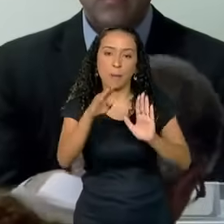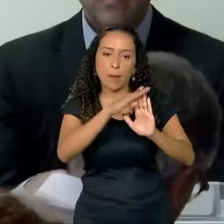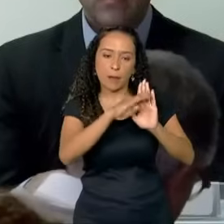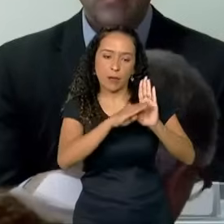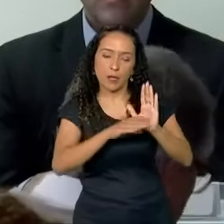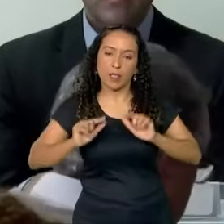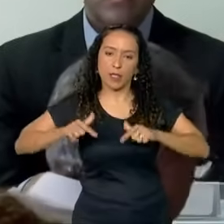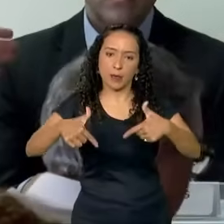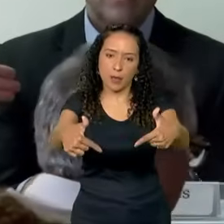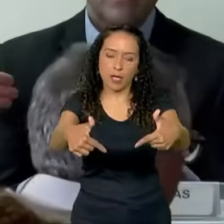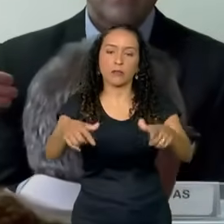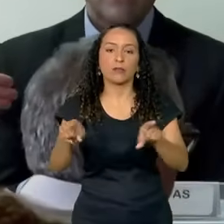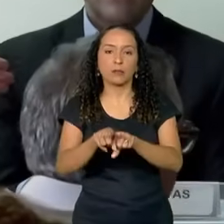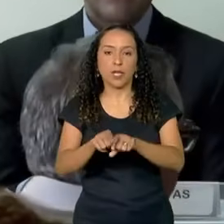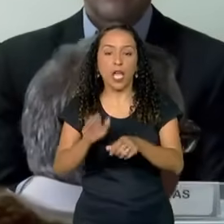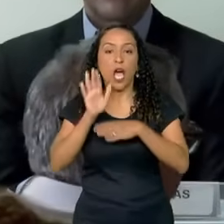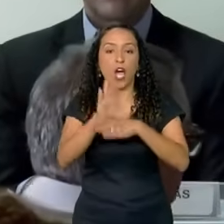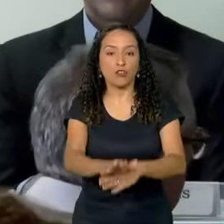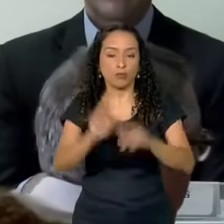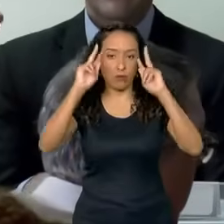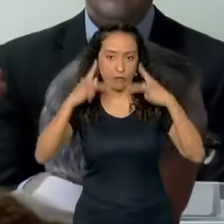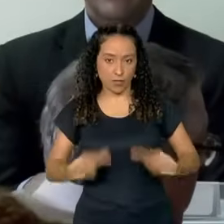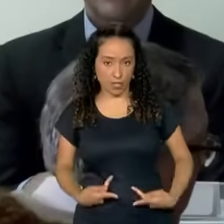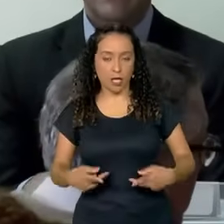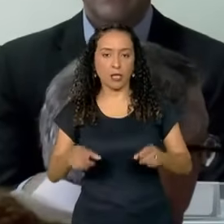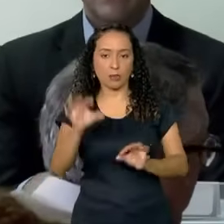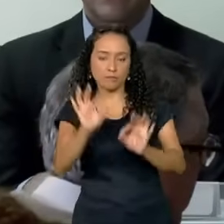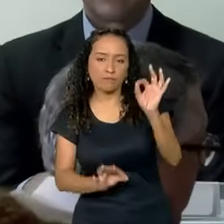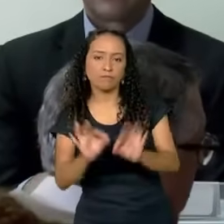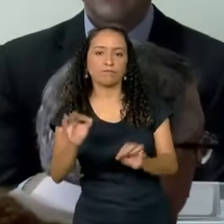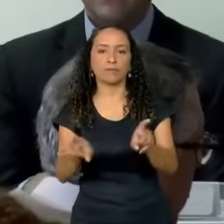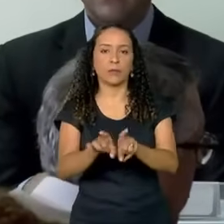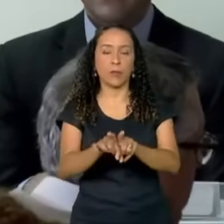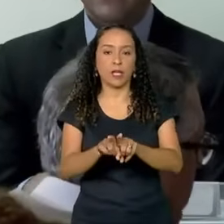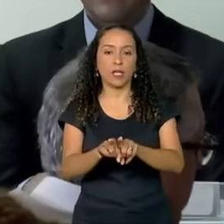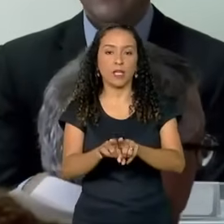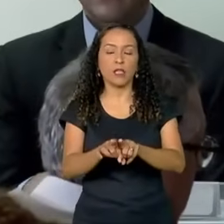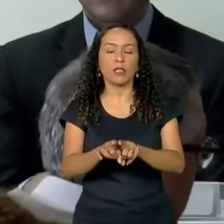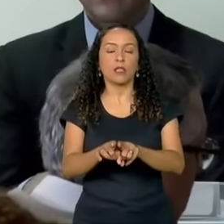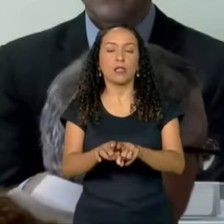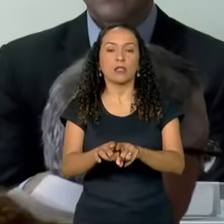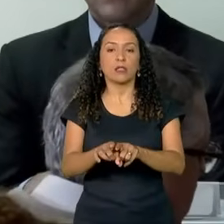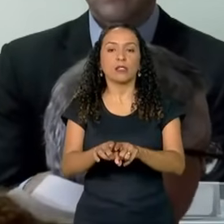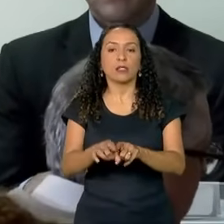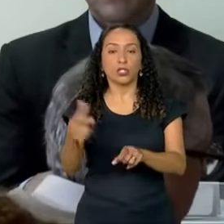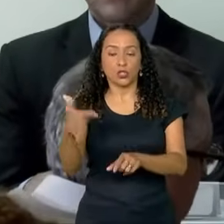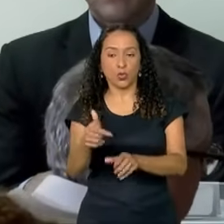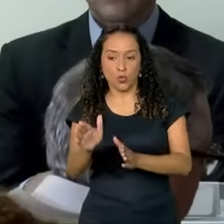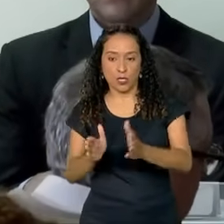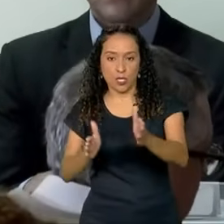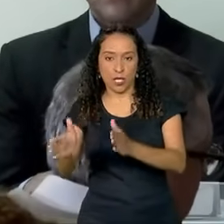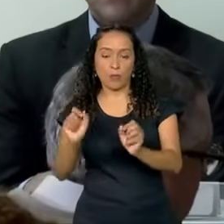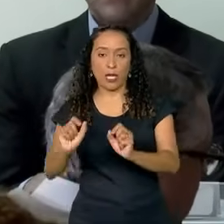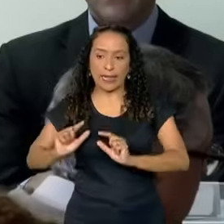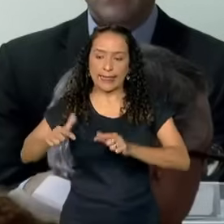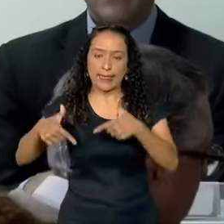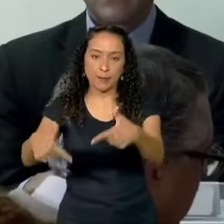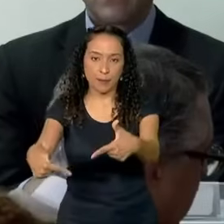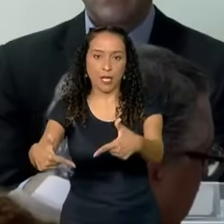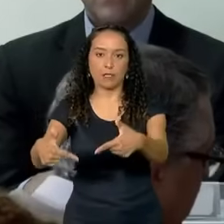de trabalho, tanto para ajuda humanitária de restabelecimento, como também, na segunda etapa, o trabalho